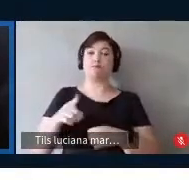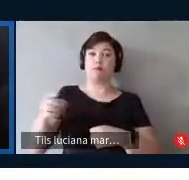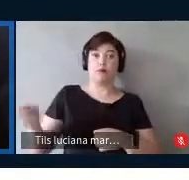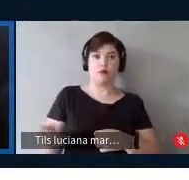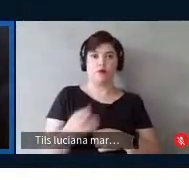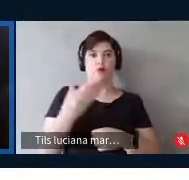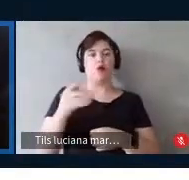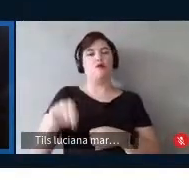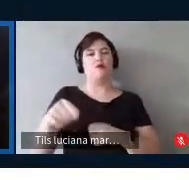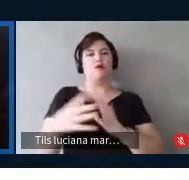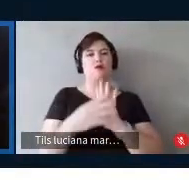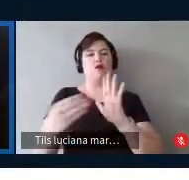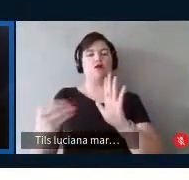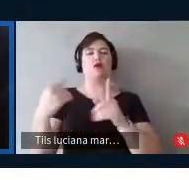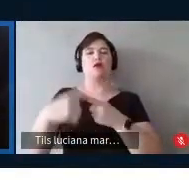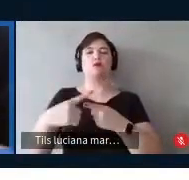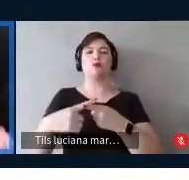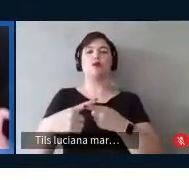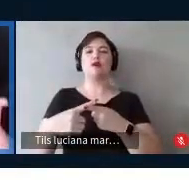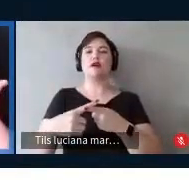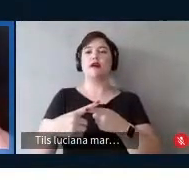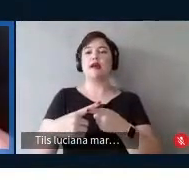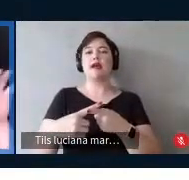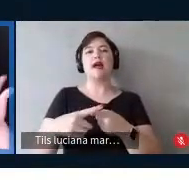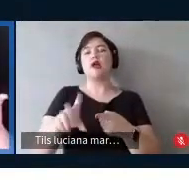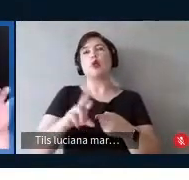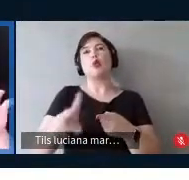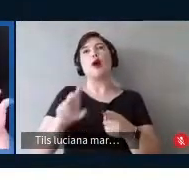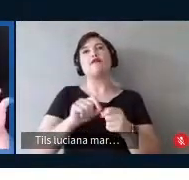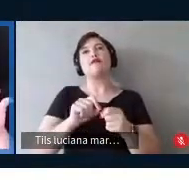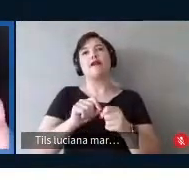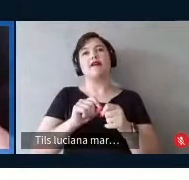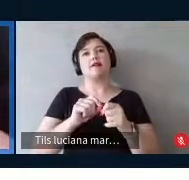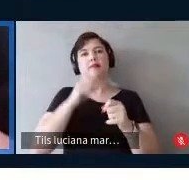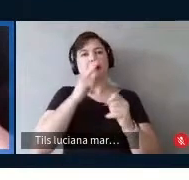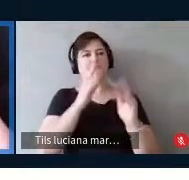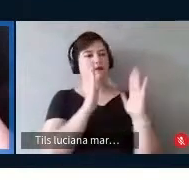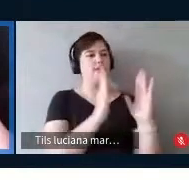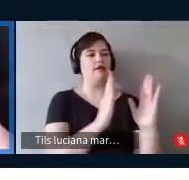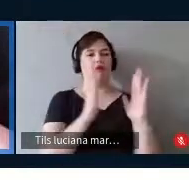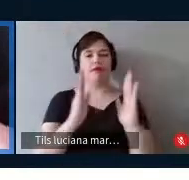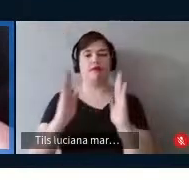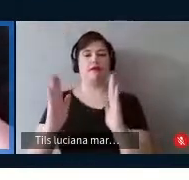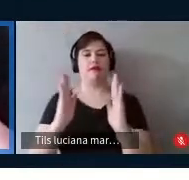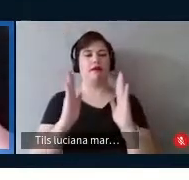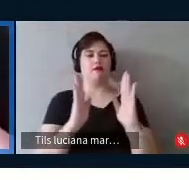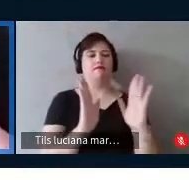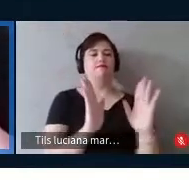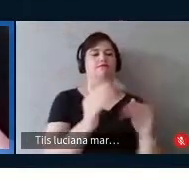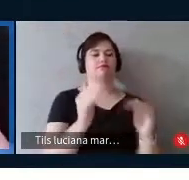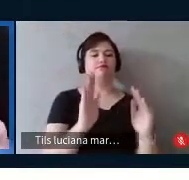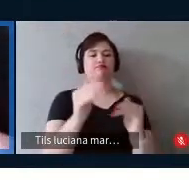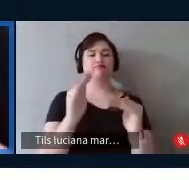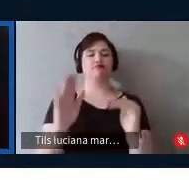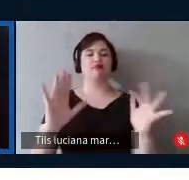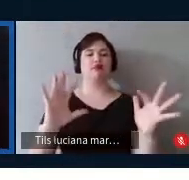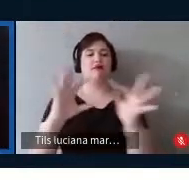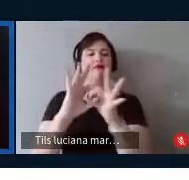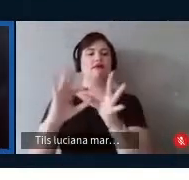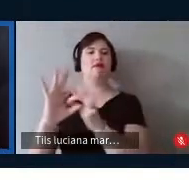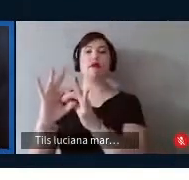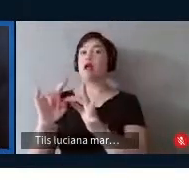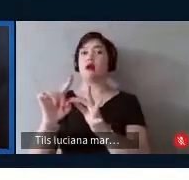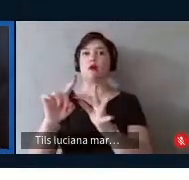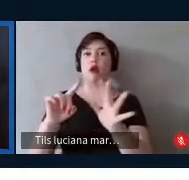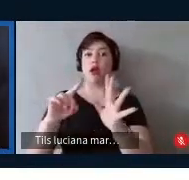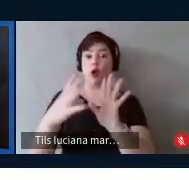esse modelo, uma vez que ele não é produzido em caixas isoladas, com apenas conexões. Ele é um